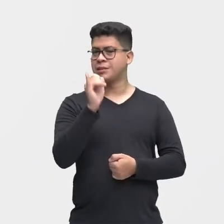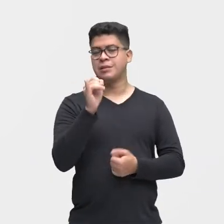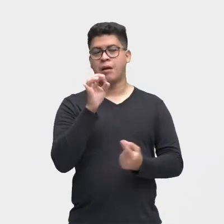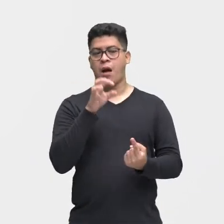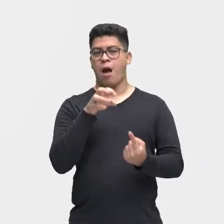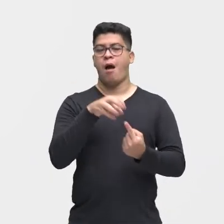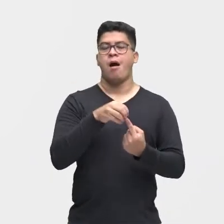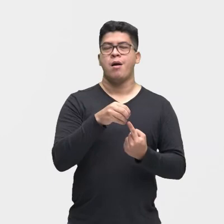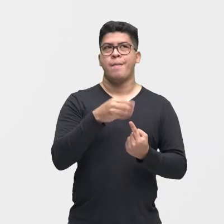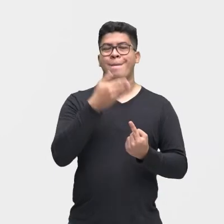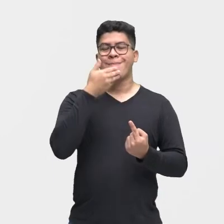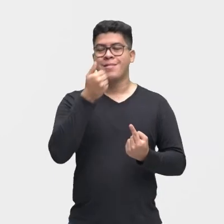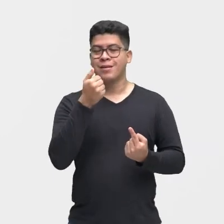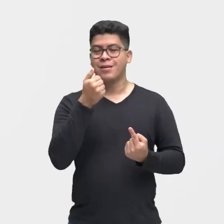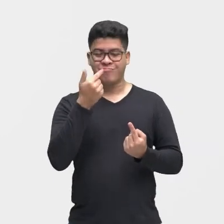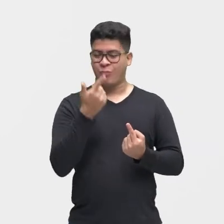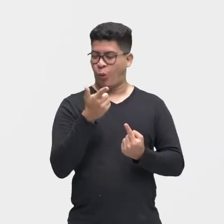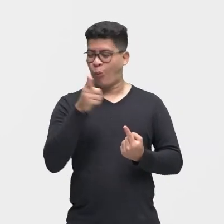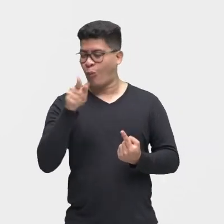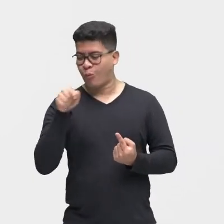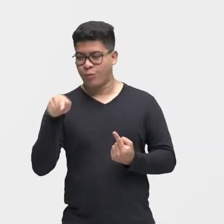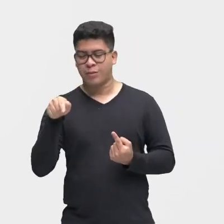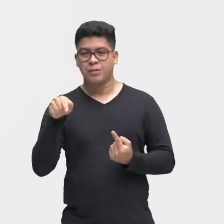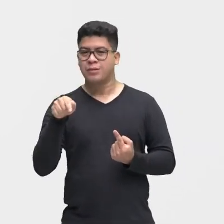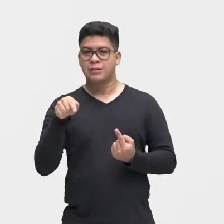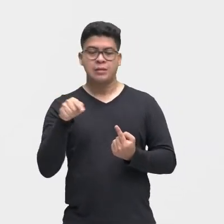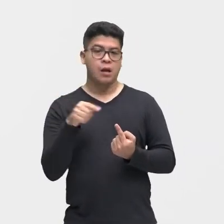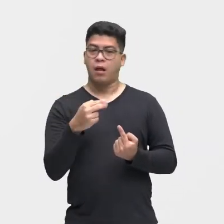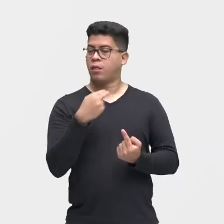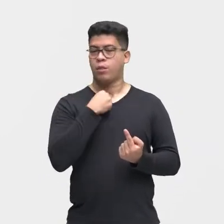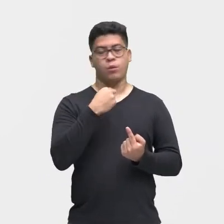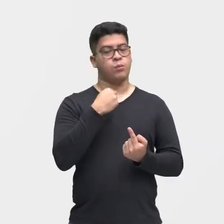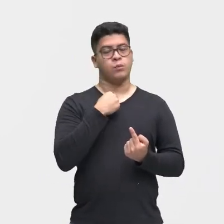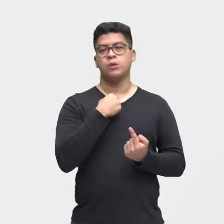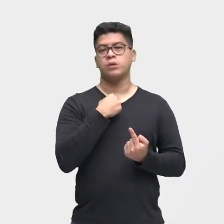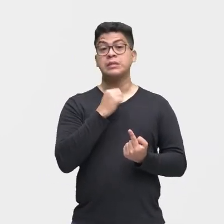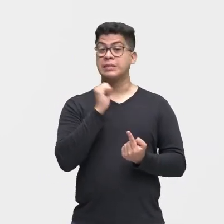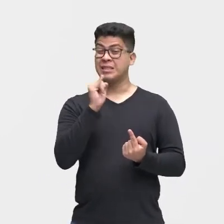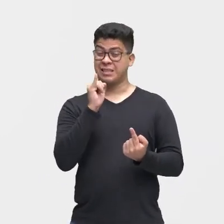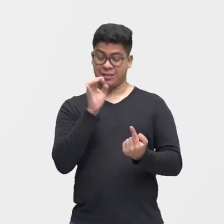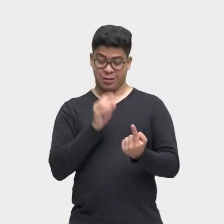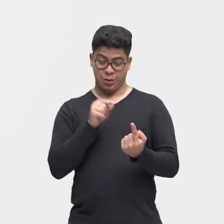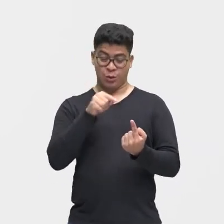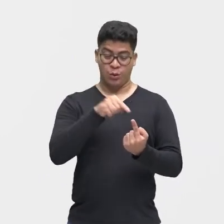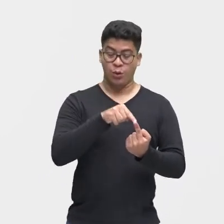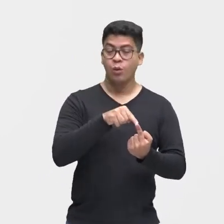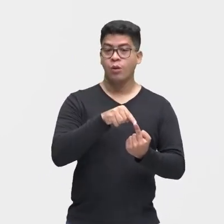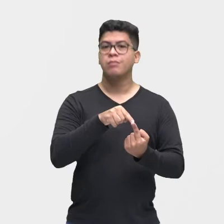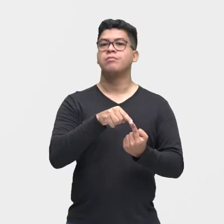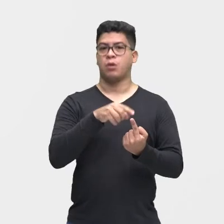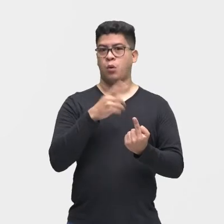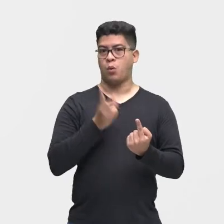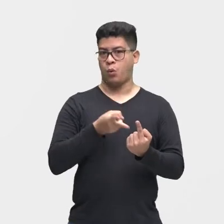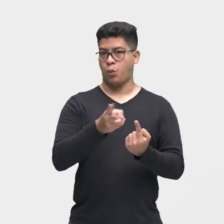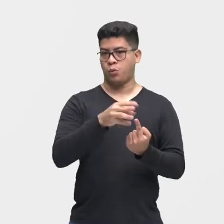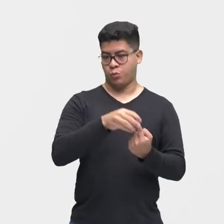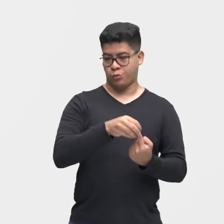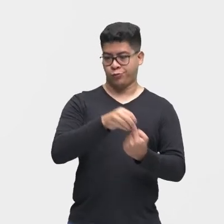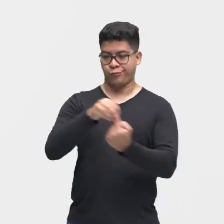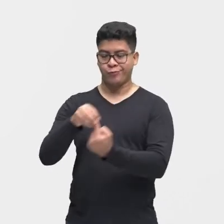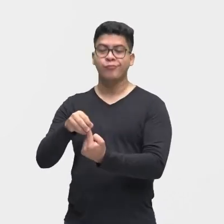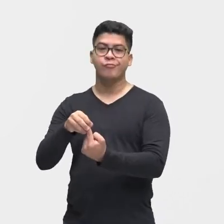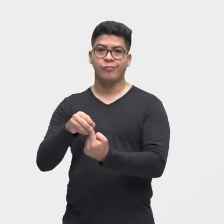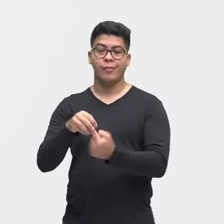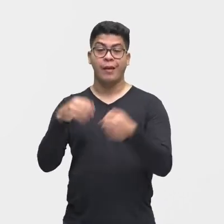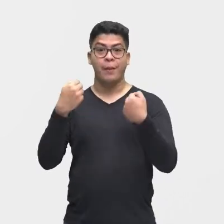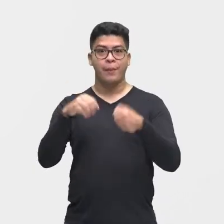de A pensei melhor eu vou pegar ali à toa eu vou pegar o cavalo ou bicho não tocou na peça Vai em frente faça um ano por